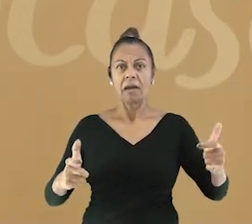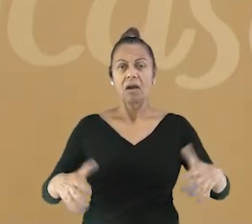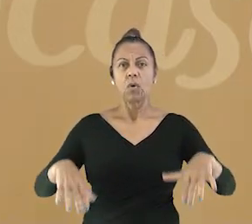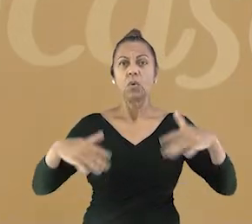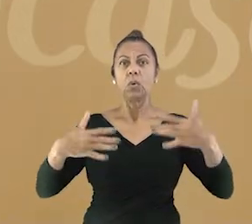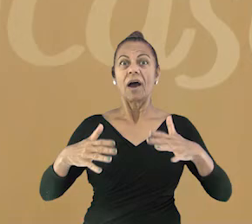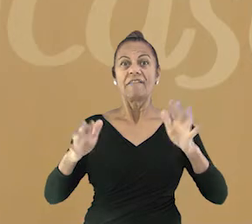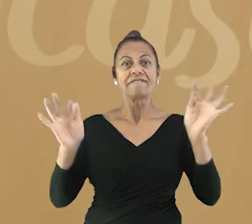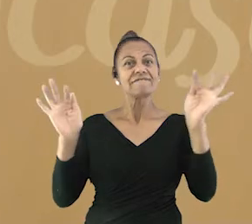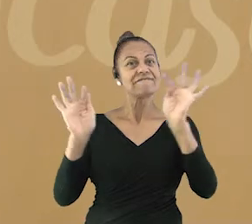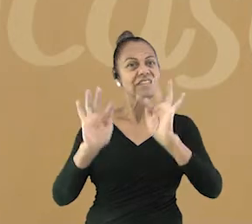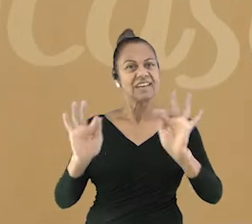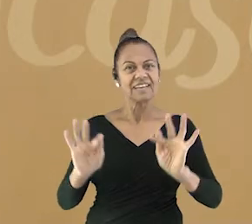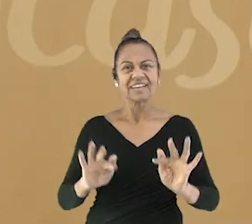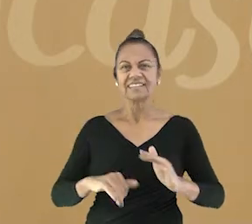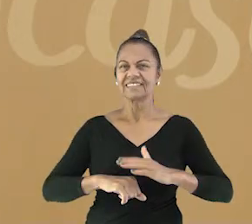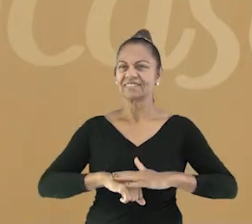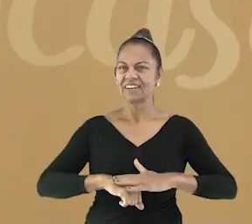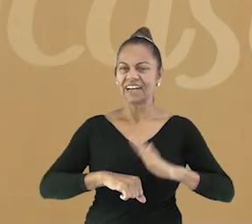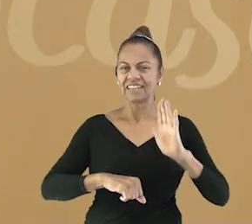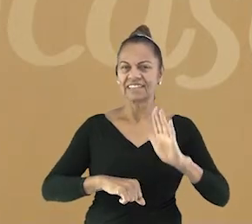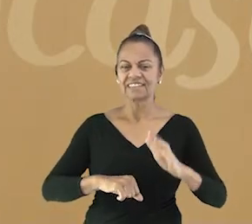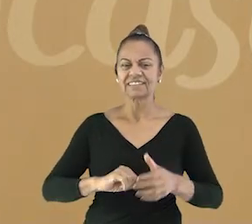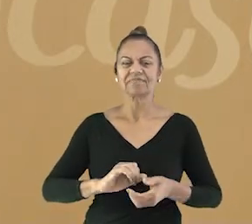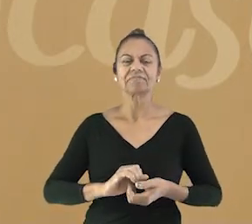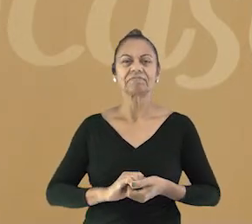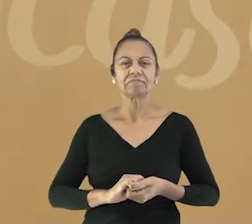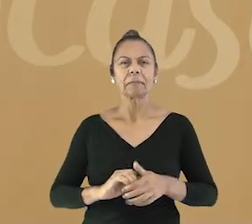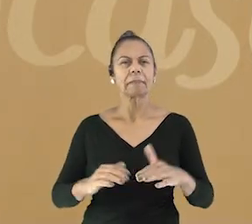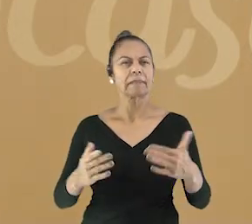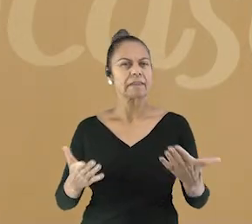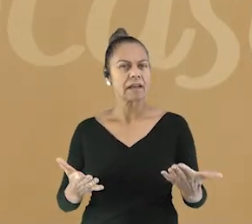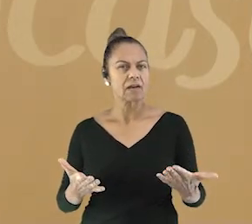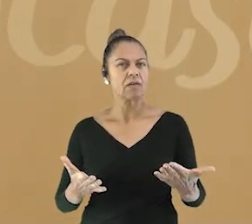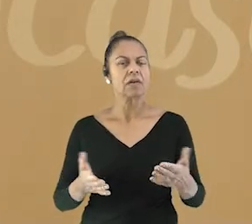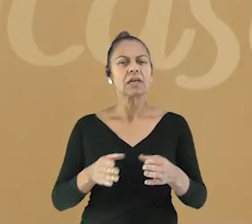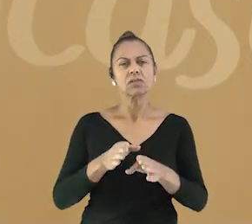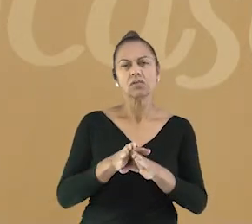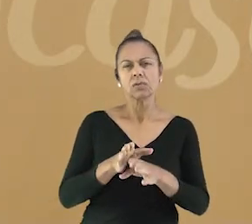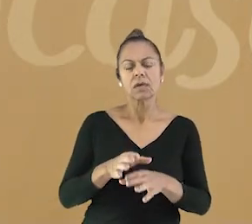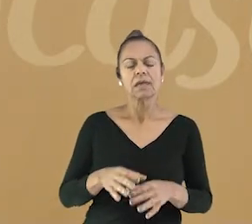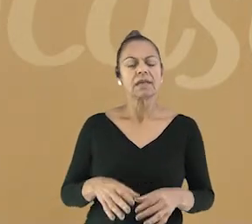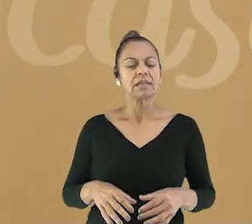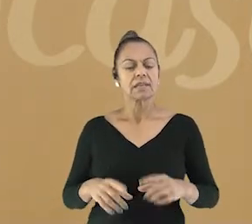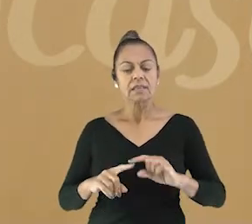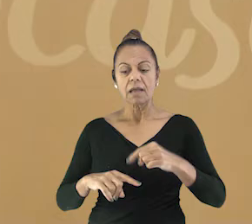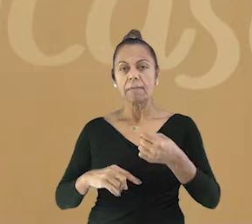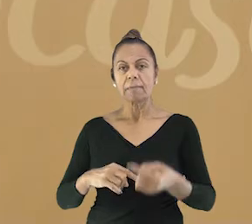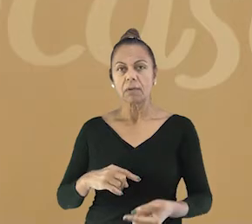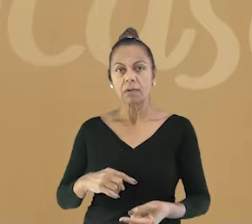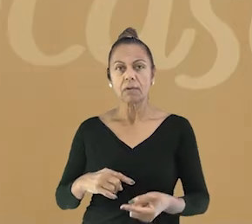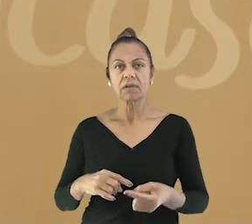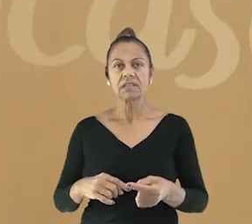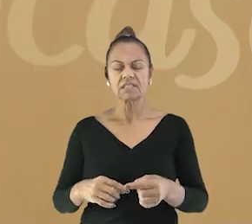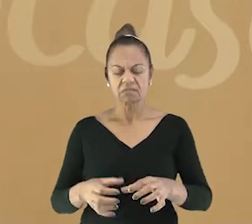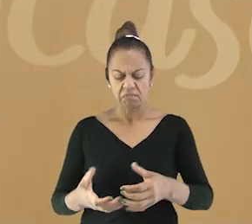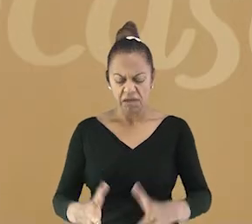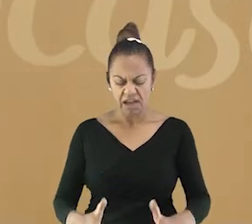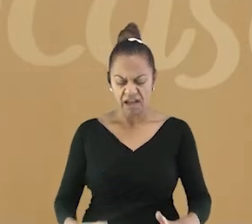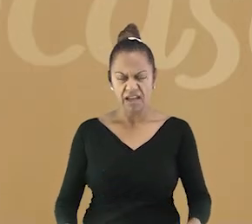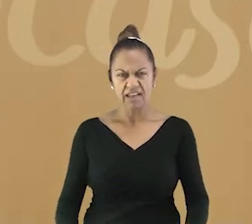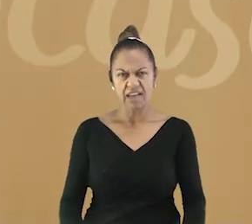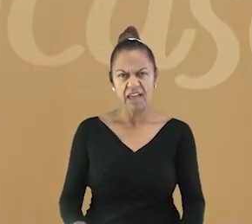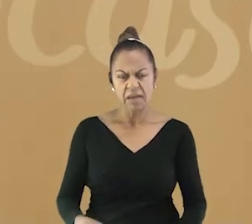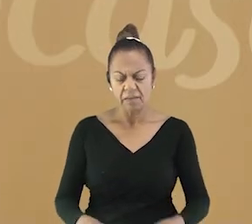pratos para dar sorte aos noivos, pois, segundo eles, quanto mais quebrar a louça, mais sorte terá o casal, de acordo com a cultura